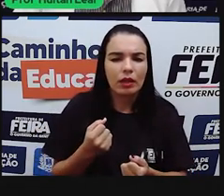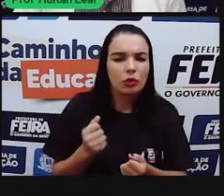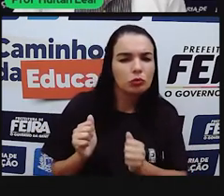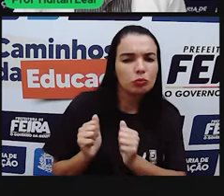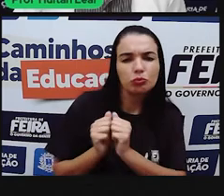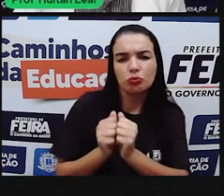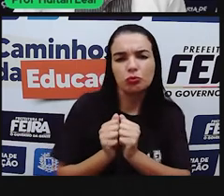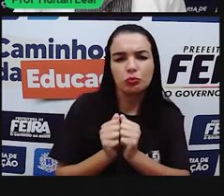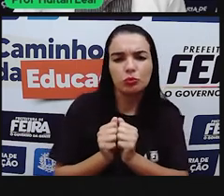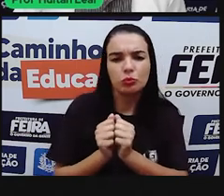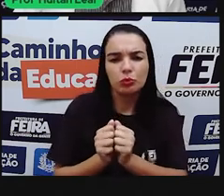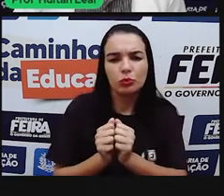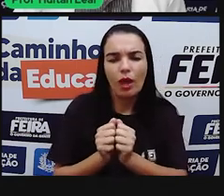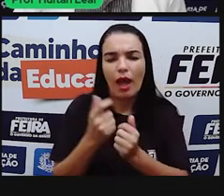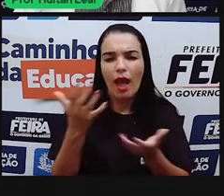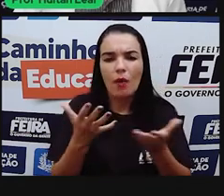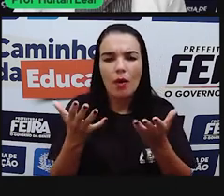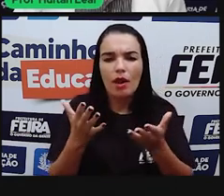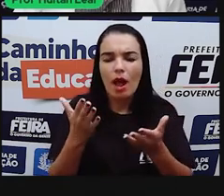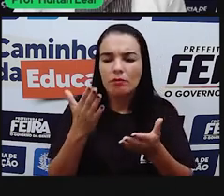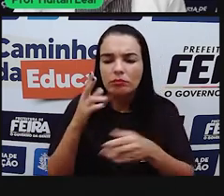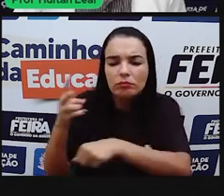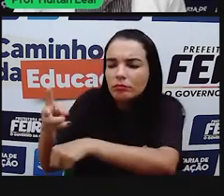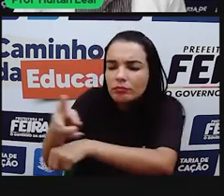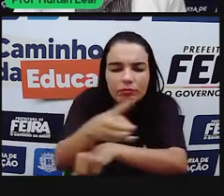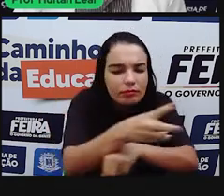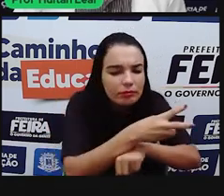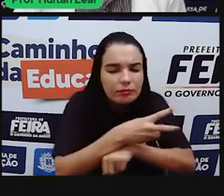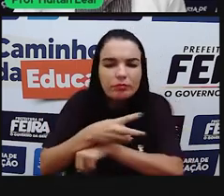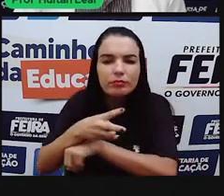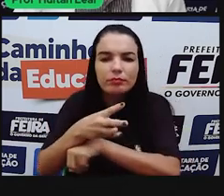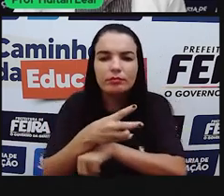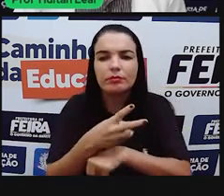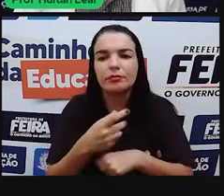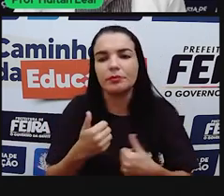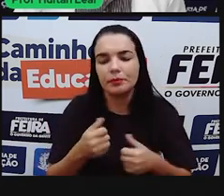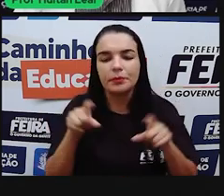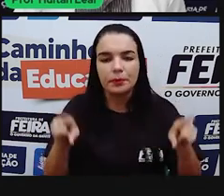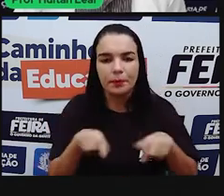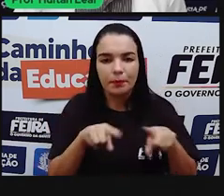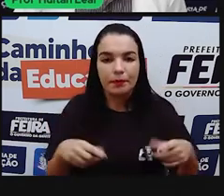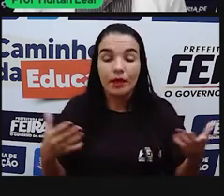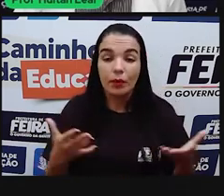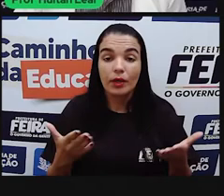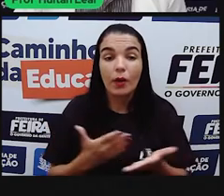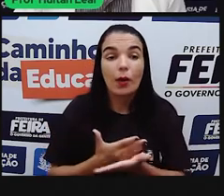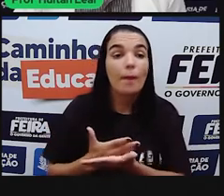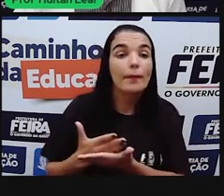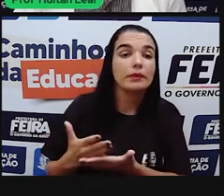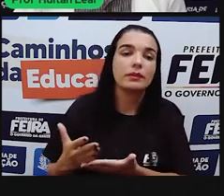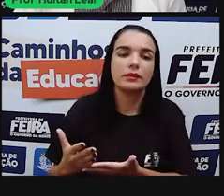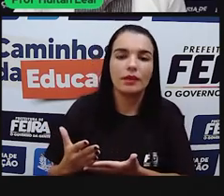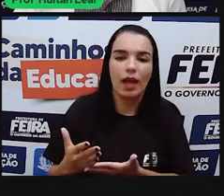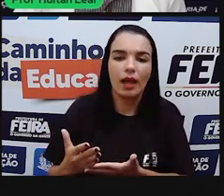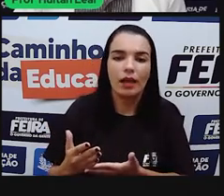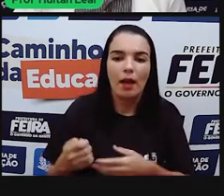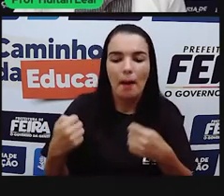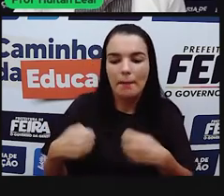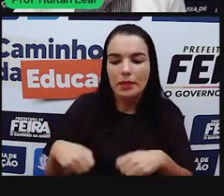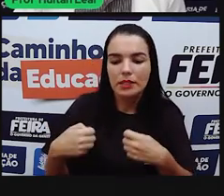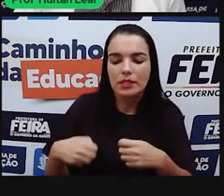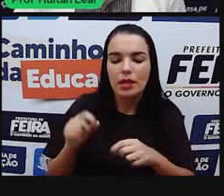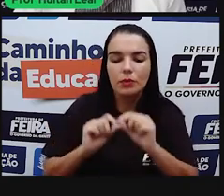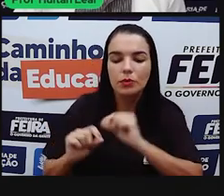dar uma passeada no que seja a canção. Para começar, nós temos que iniciar